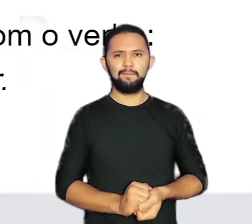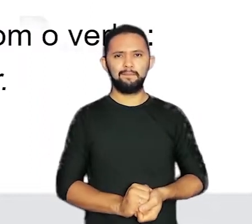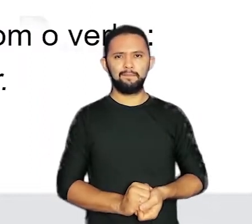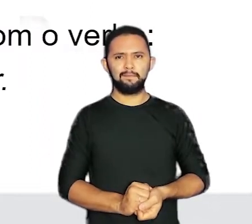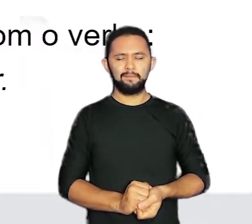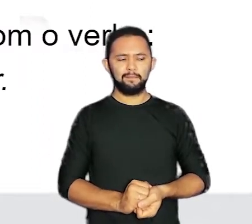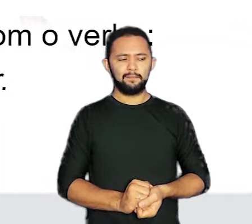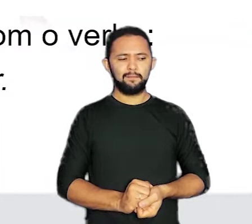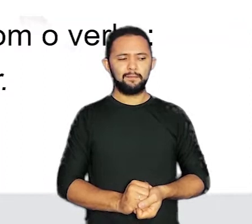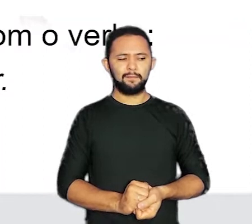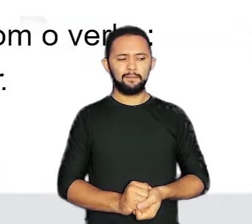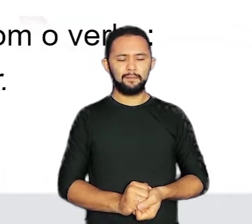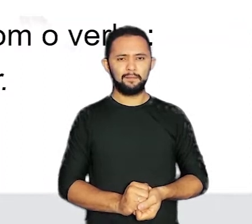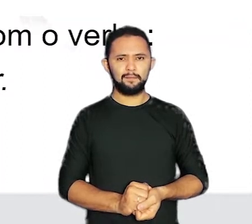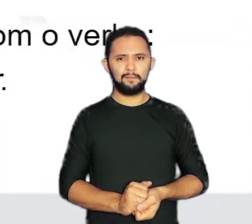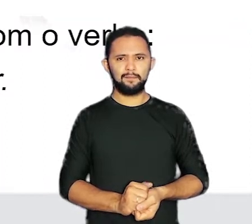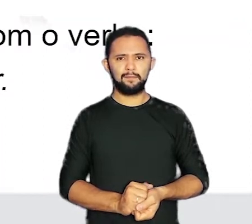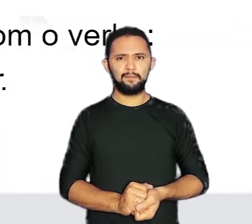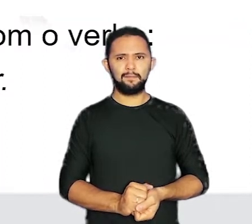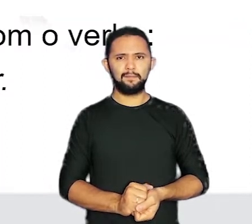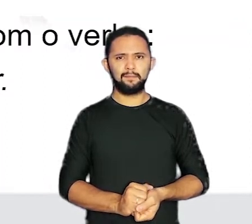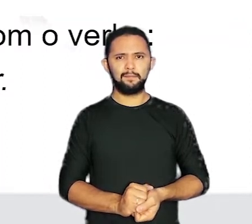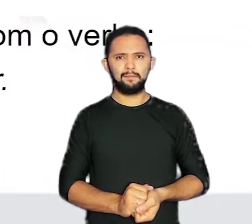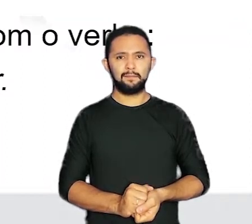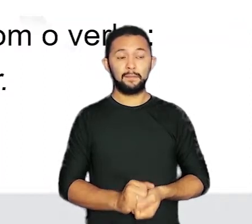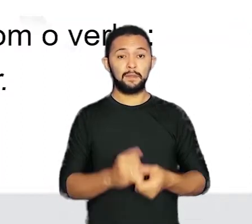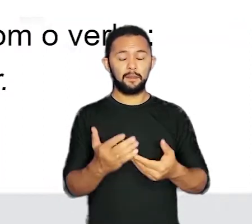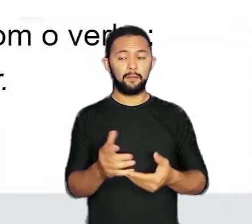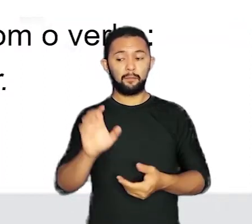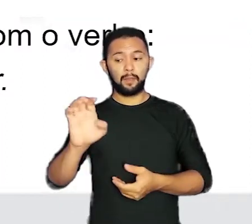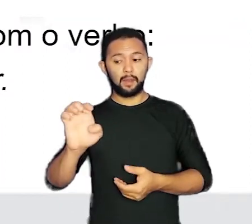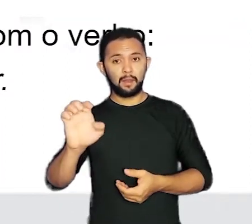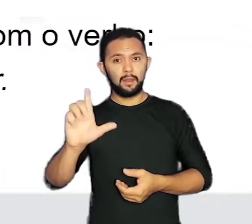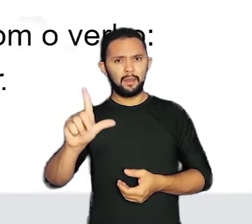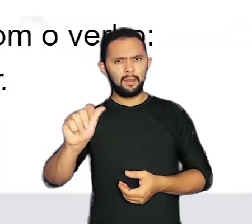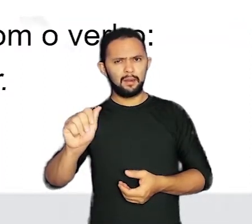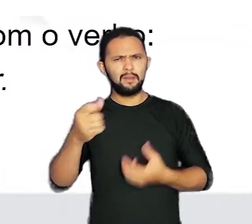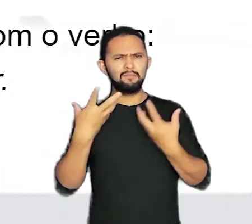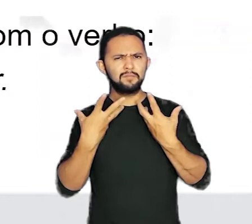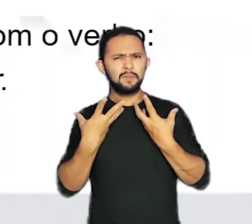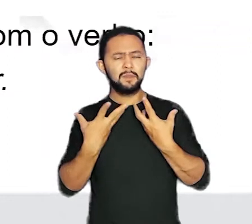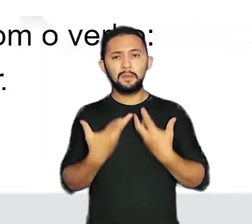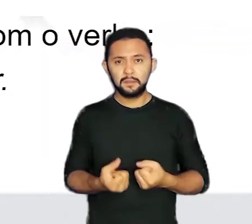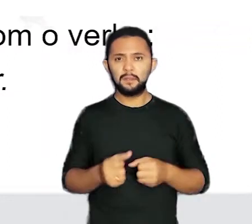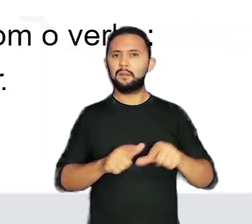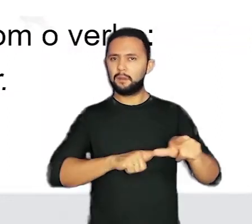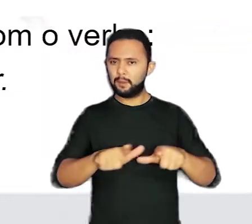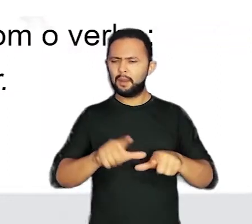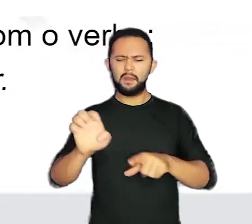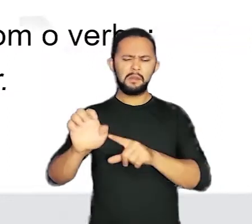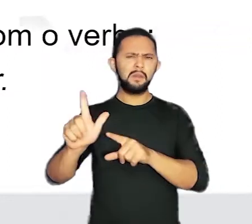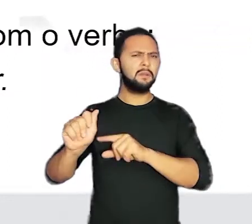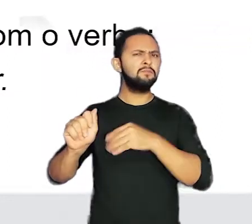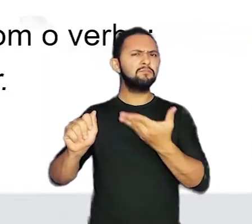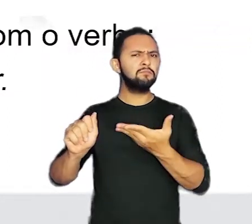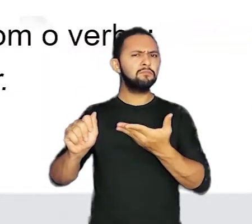desempenhar sintaticamente funções de sujeito. Então, ela está cansada de trabalhar. Quem é que está cansada de trabalhar?